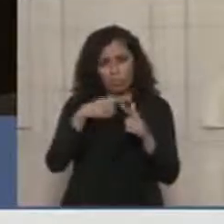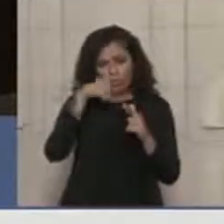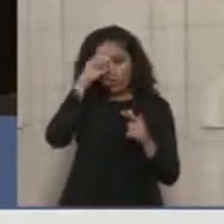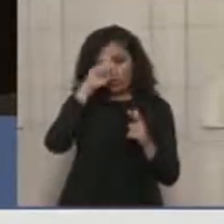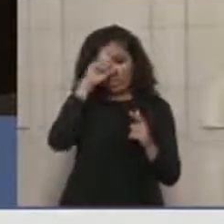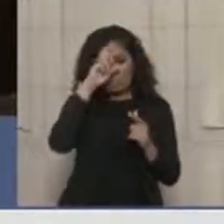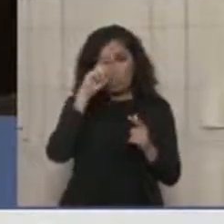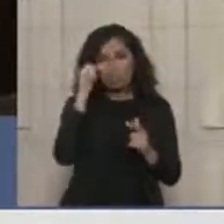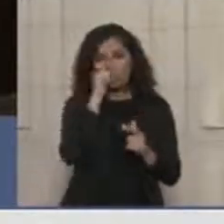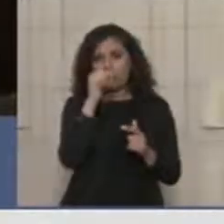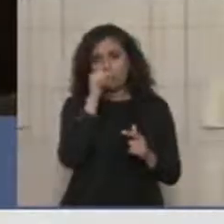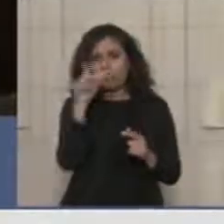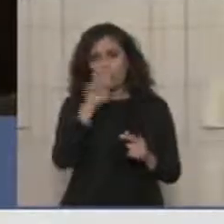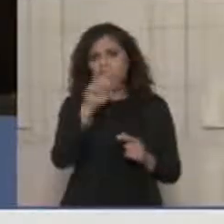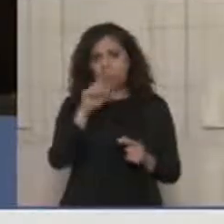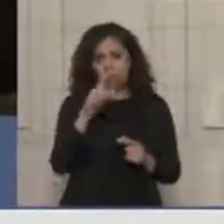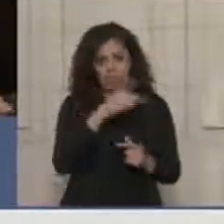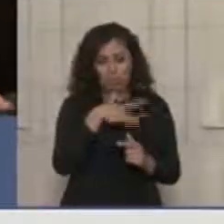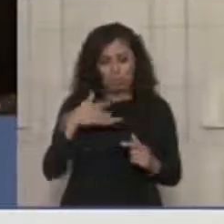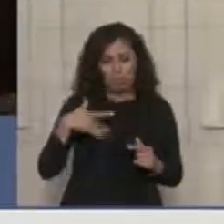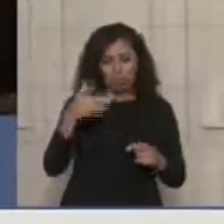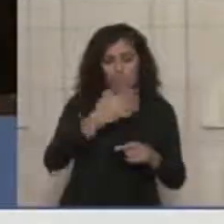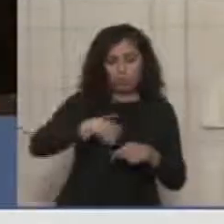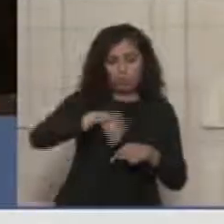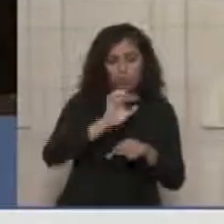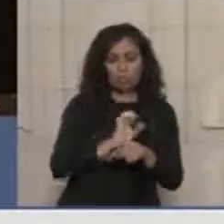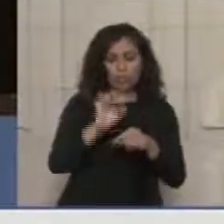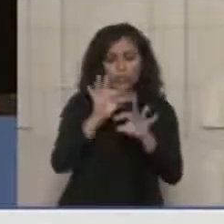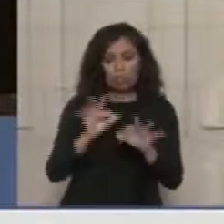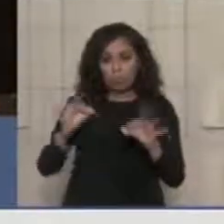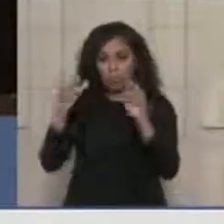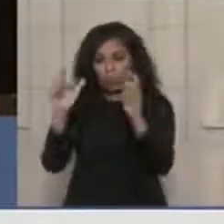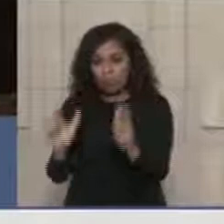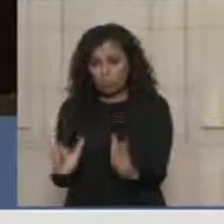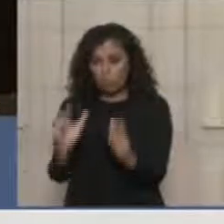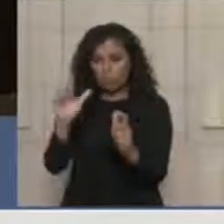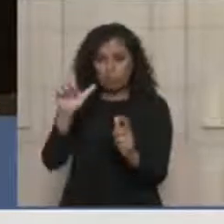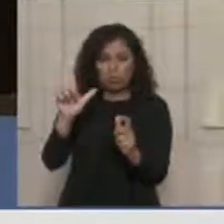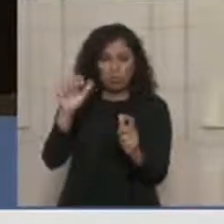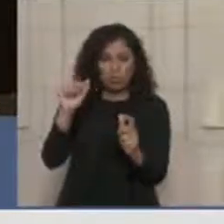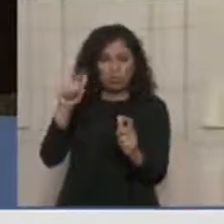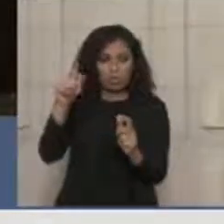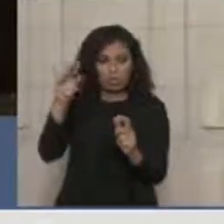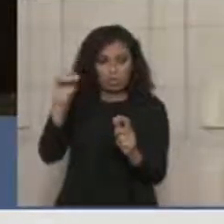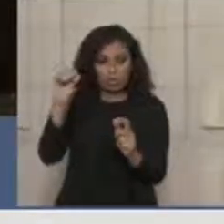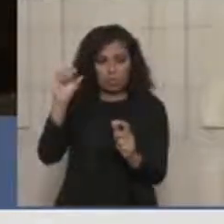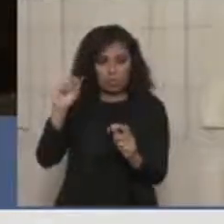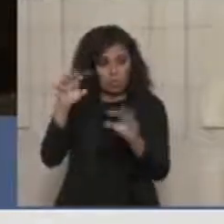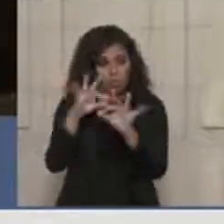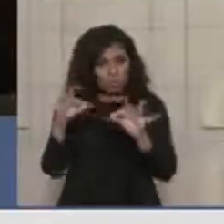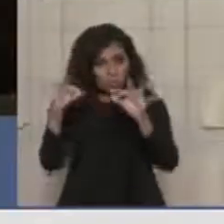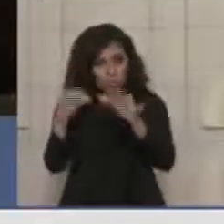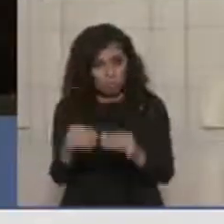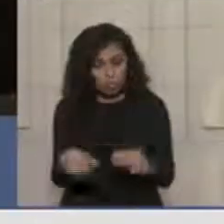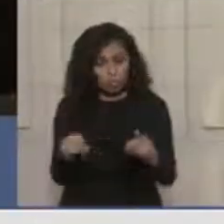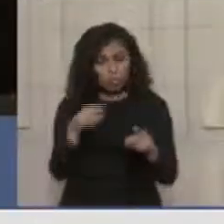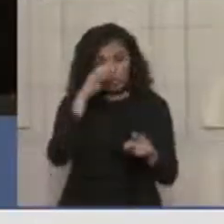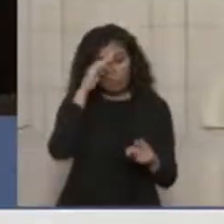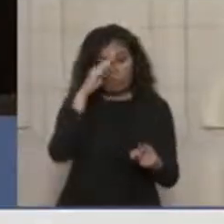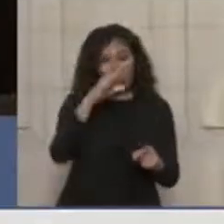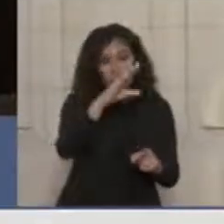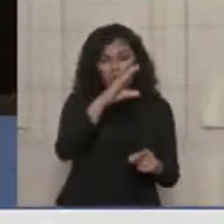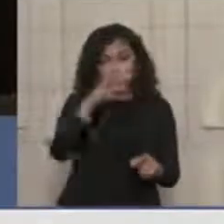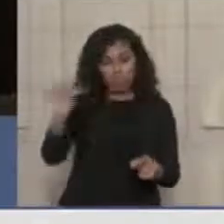que olhar a saúde do Estado, da região dos Lagos, minha terra como um todo, e principalmente a de Cabo Frio, que está